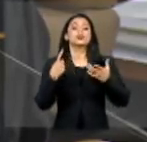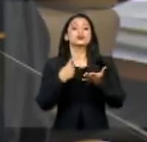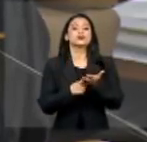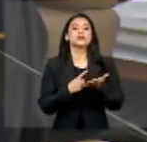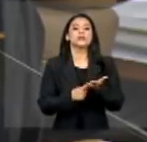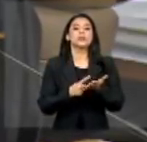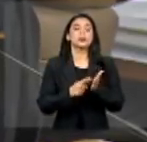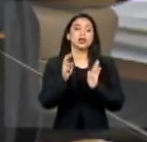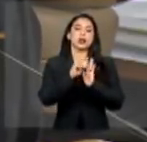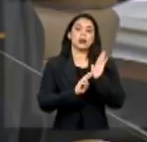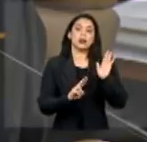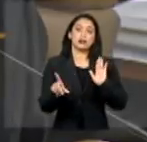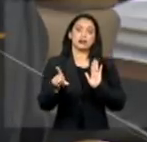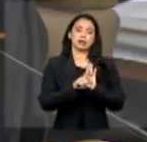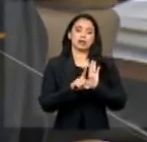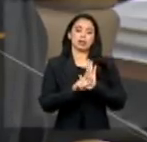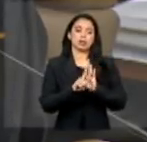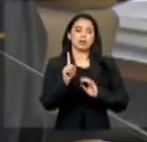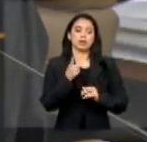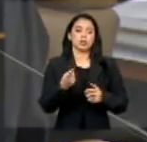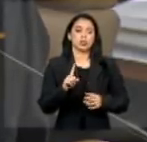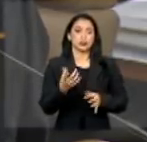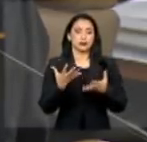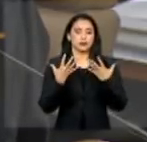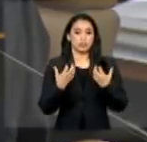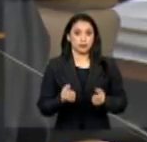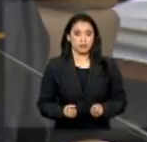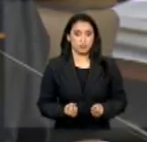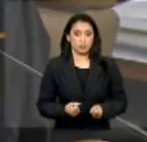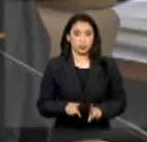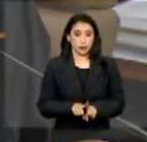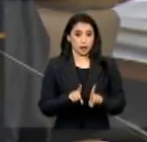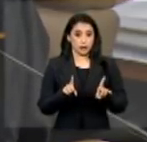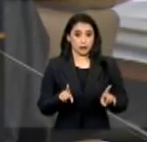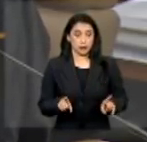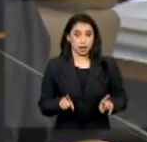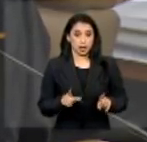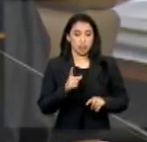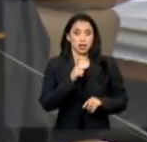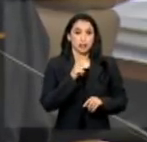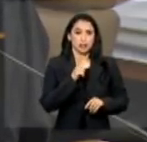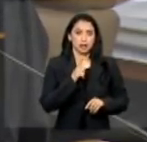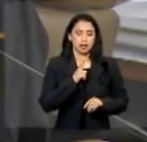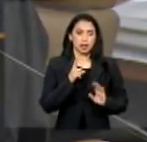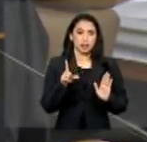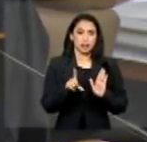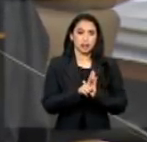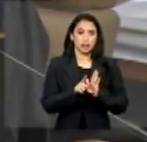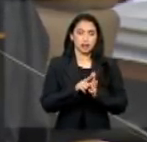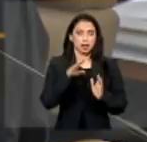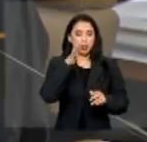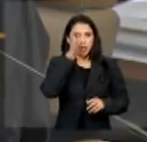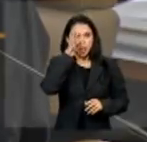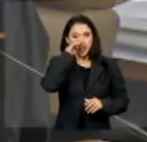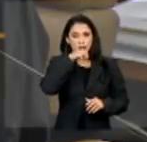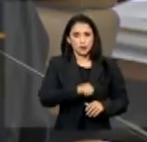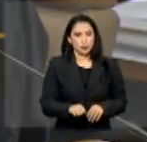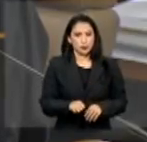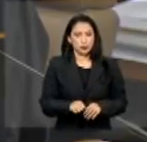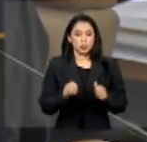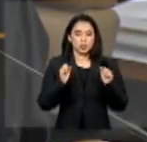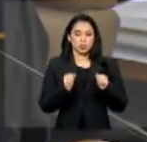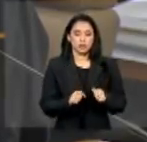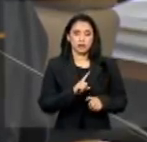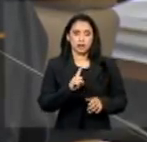expressa que não existe ou mais ainda haver ilegalidade ou abuso de poder ao não se